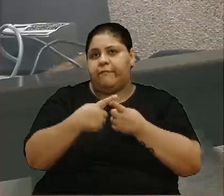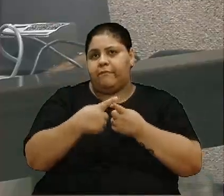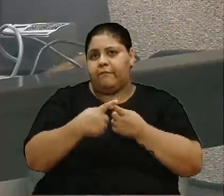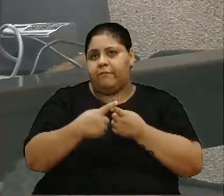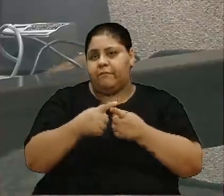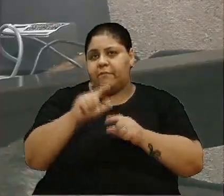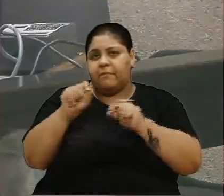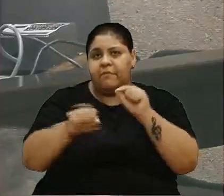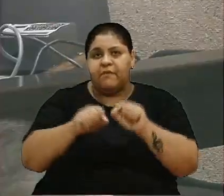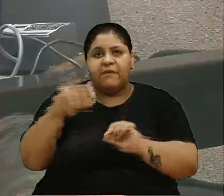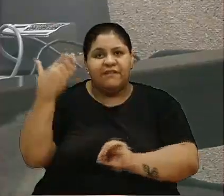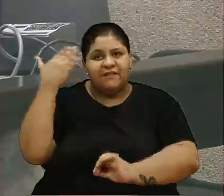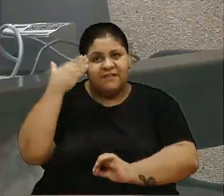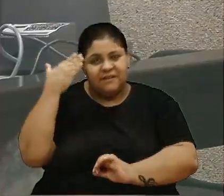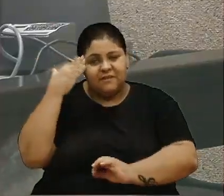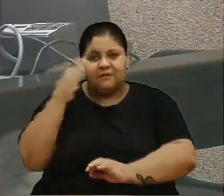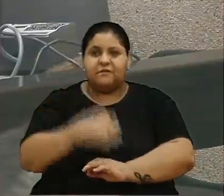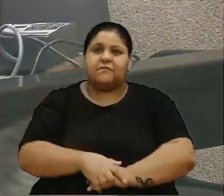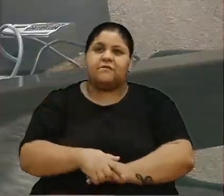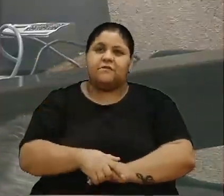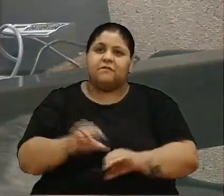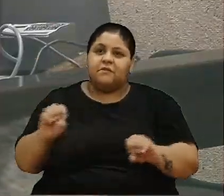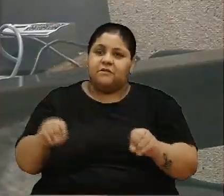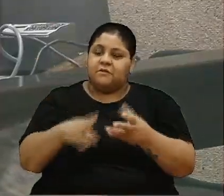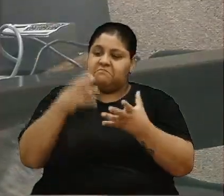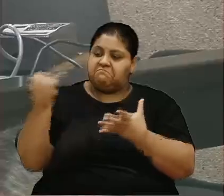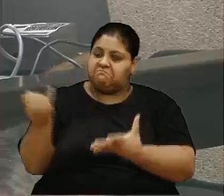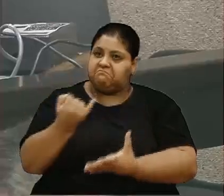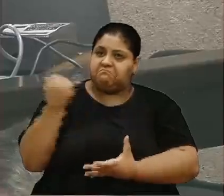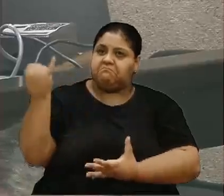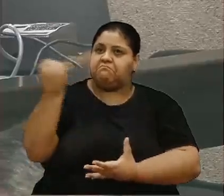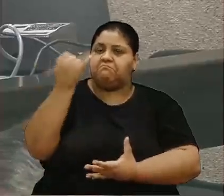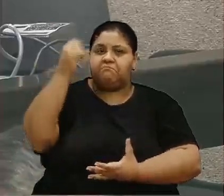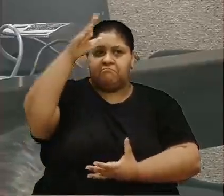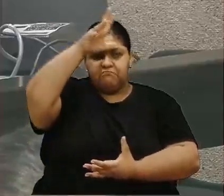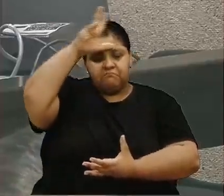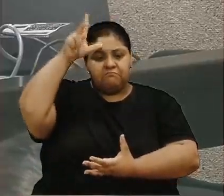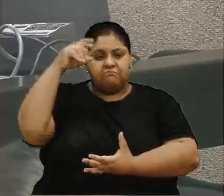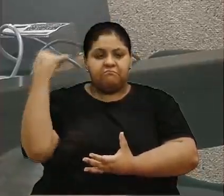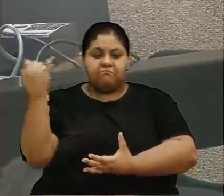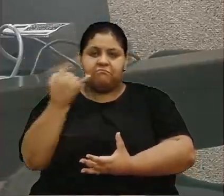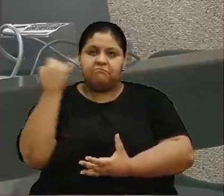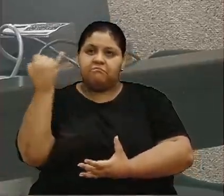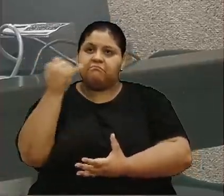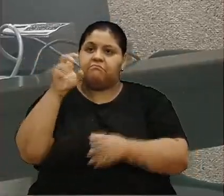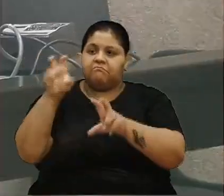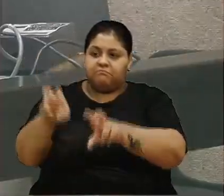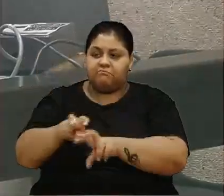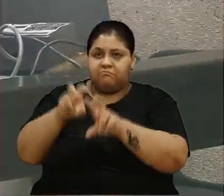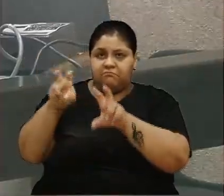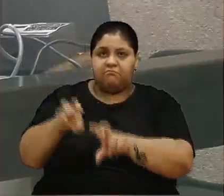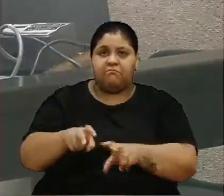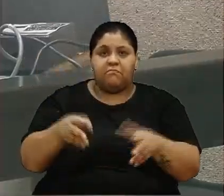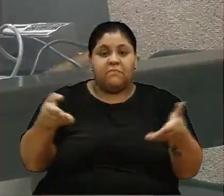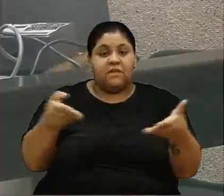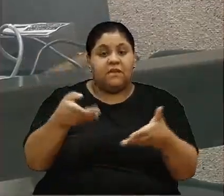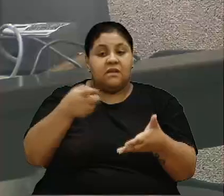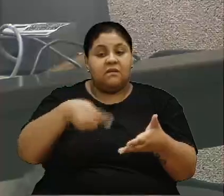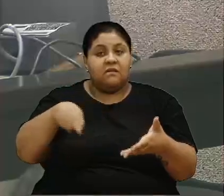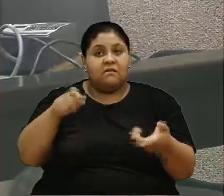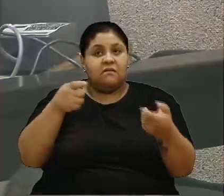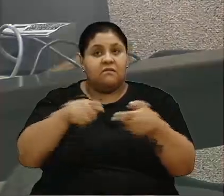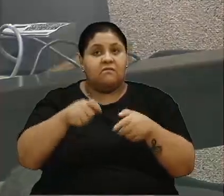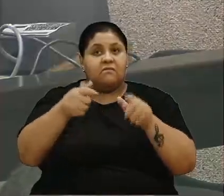o que a gente já sabe. Que a festa é importante, que para o município é importante, para os agricultores é importante. A gente precisa de